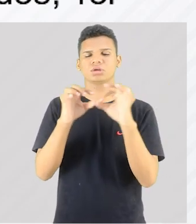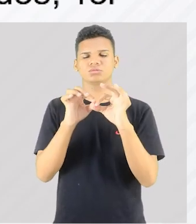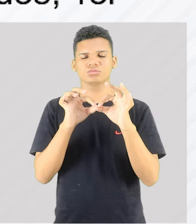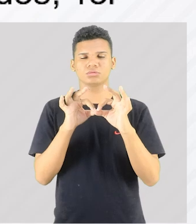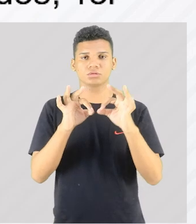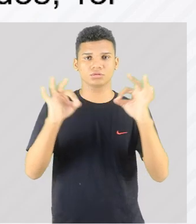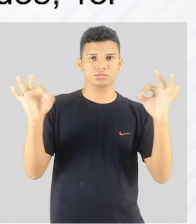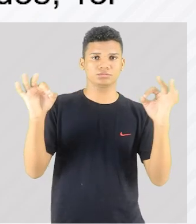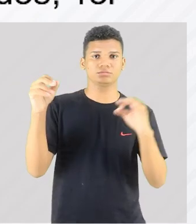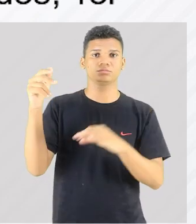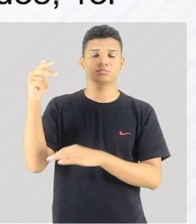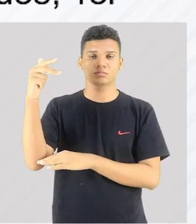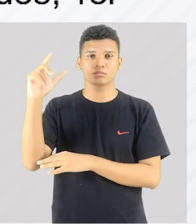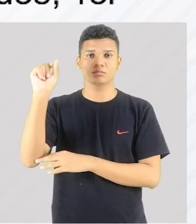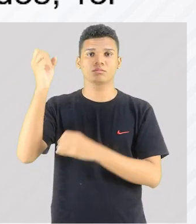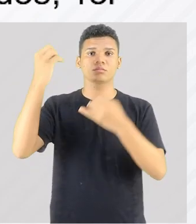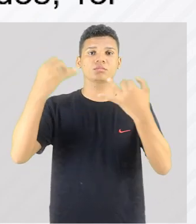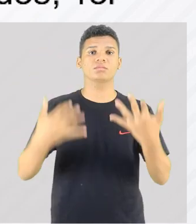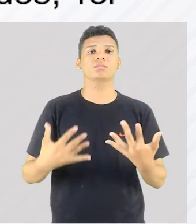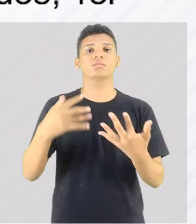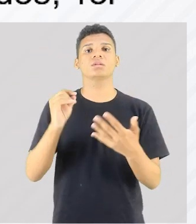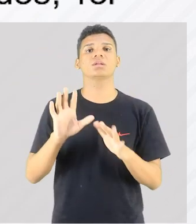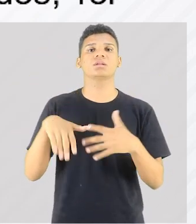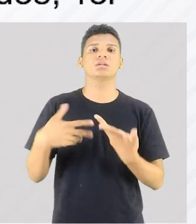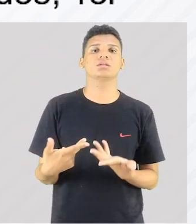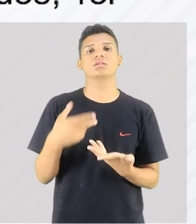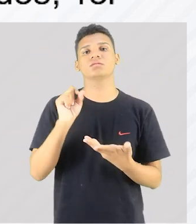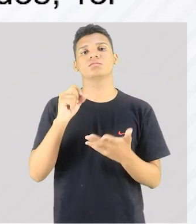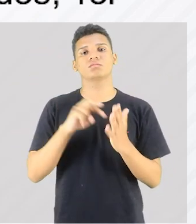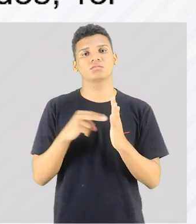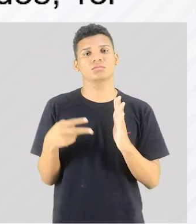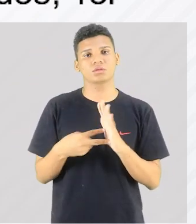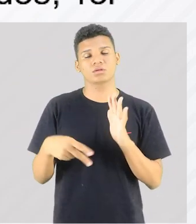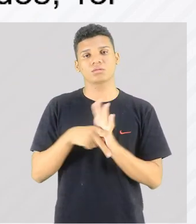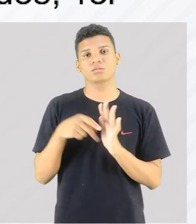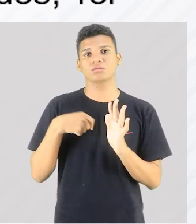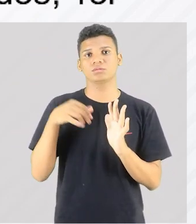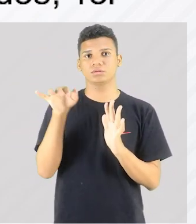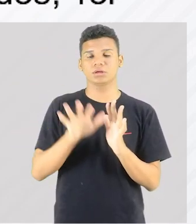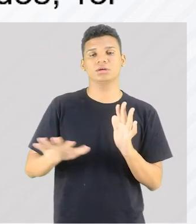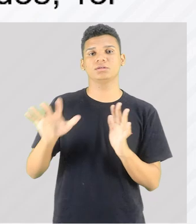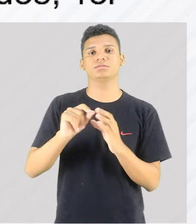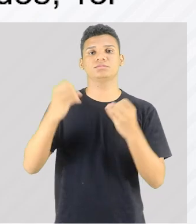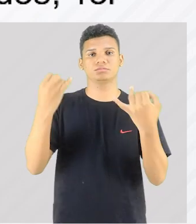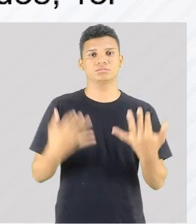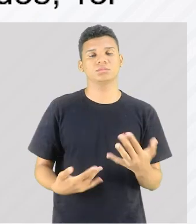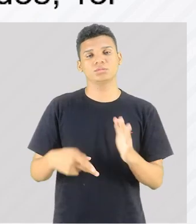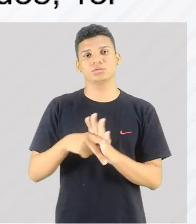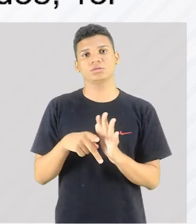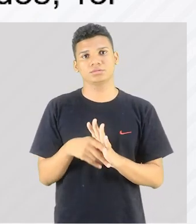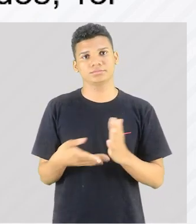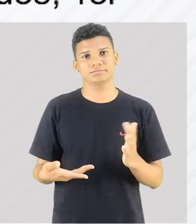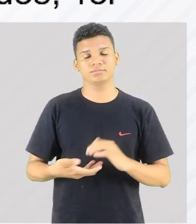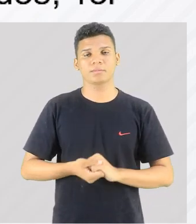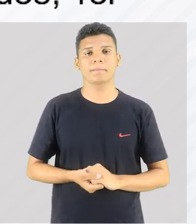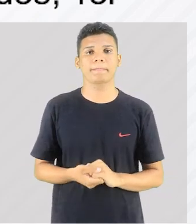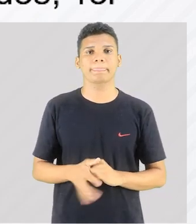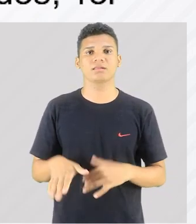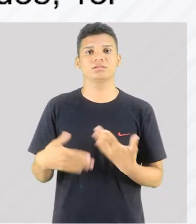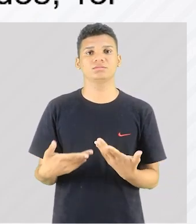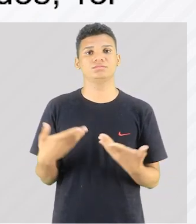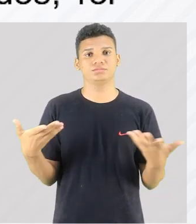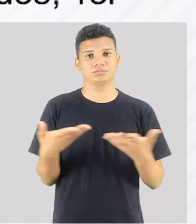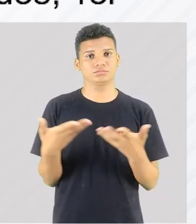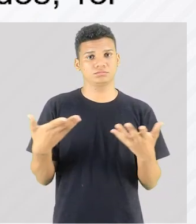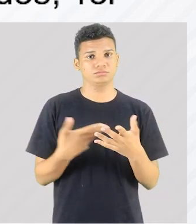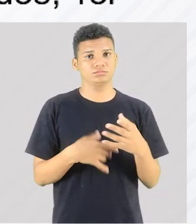tangenciará externamente as circunferências das áreas de cobertura menores com a instalação